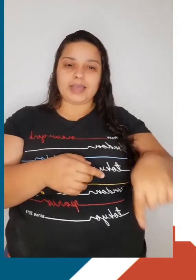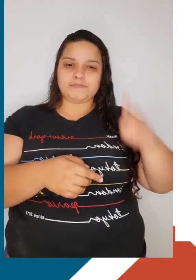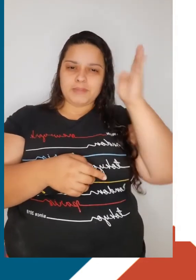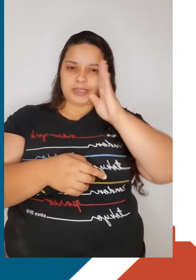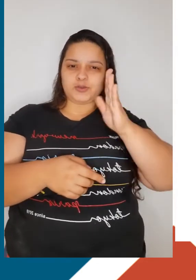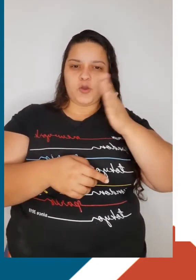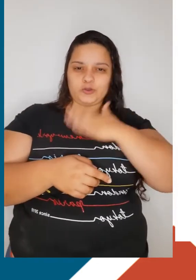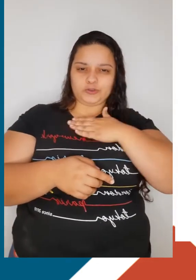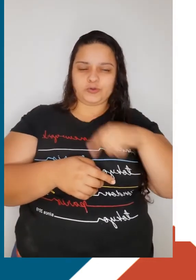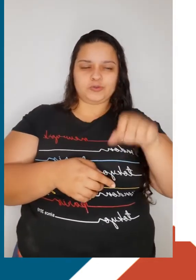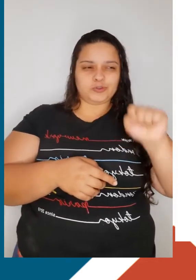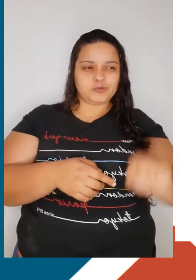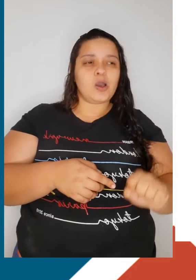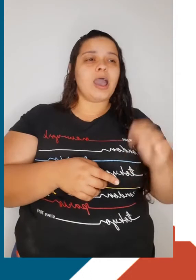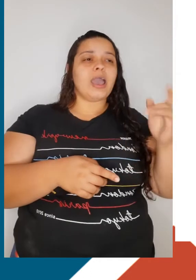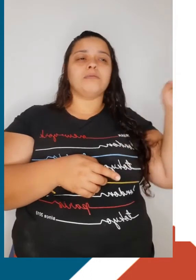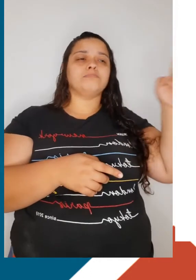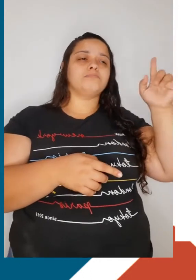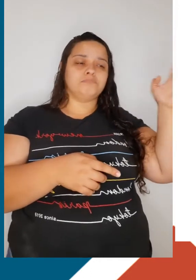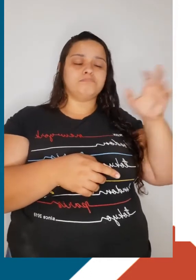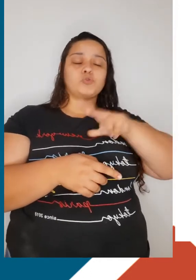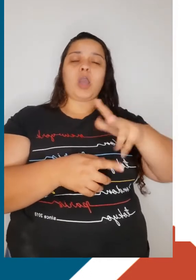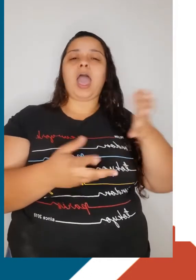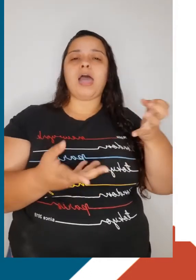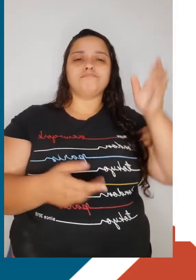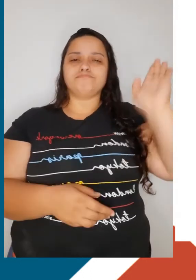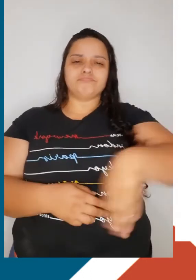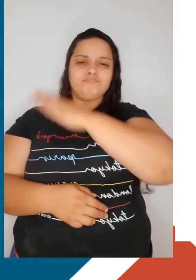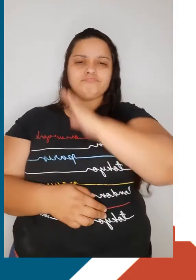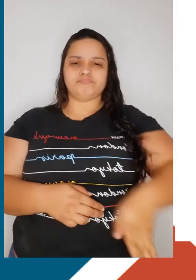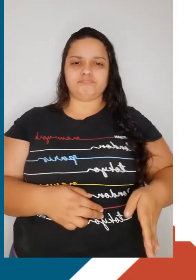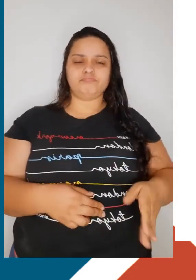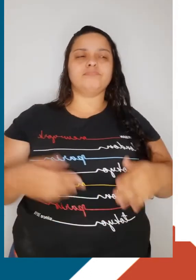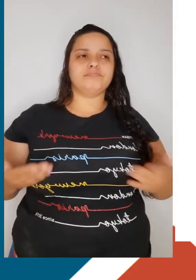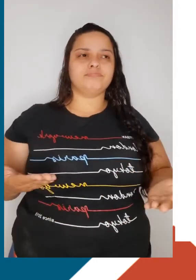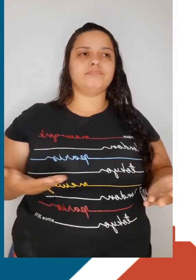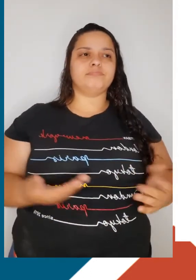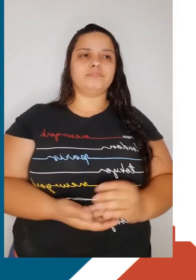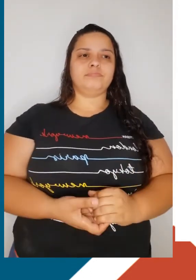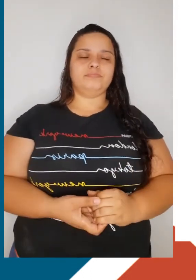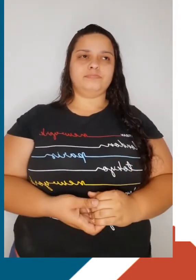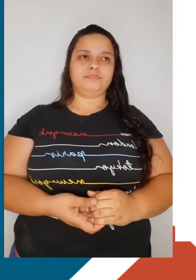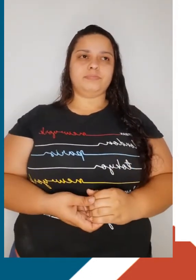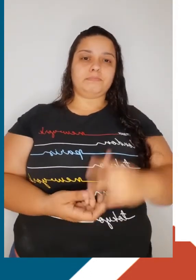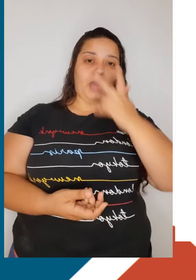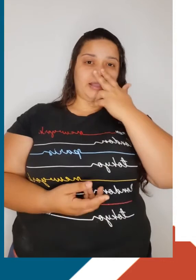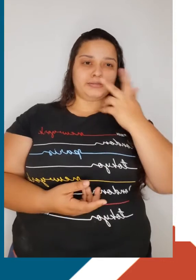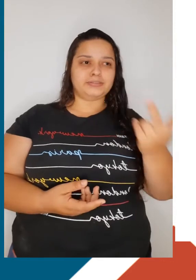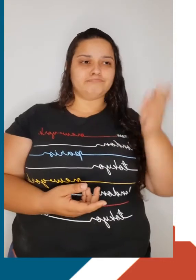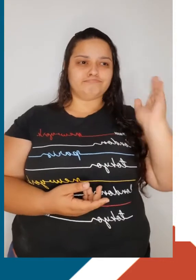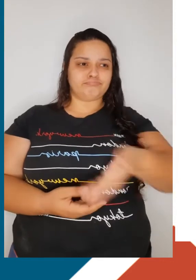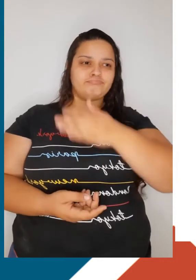agradaram as elites coloniais, principalmente a do Centro-Sul em torno do Rio de Janeiro, como dissemos. Então, isso na verdade praticamente era